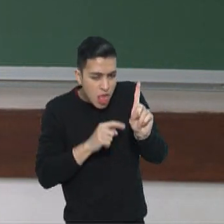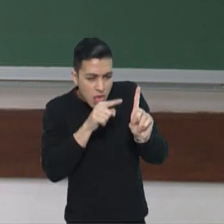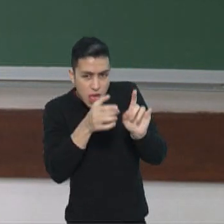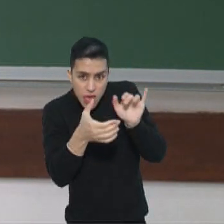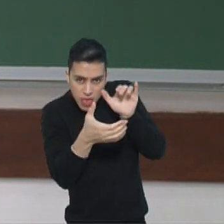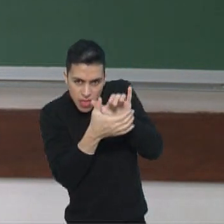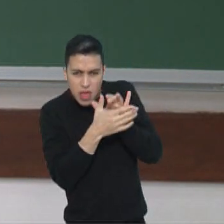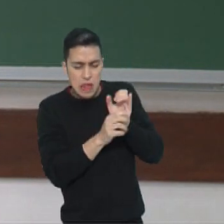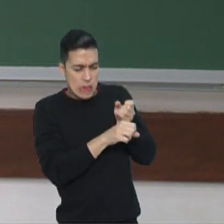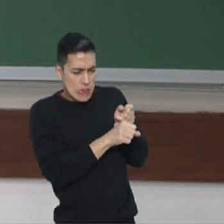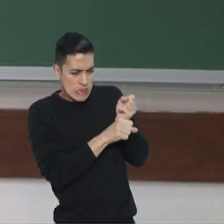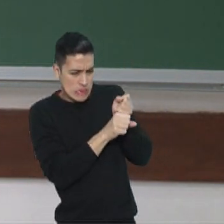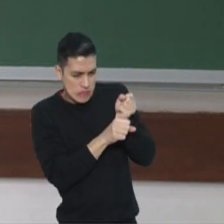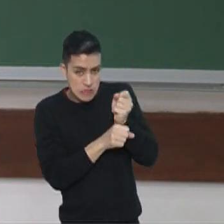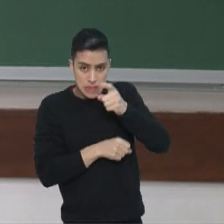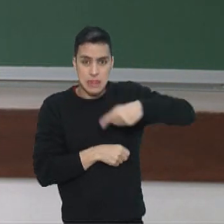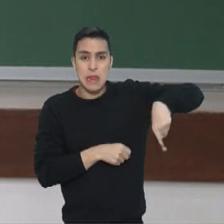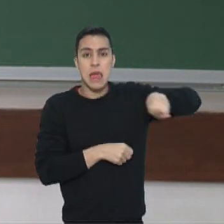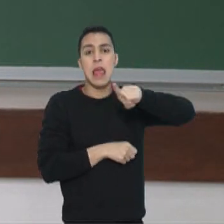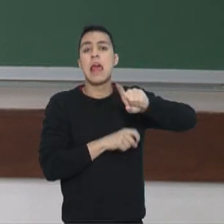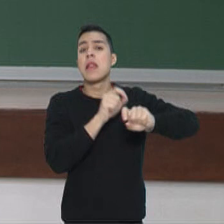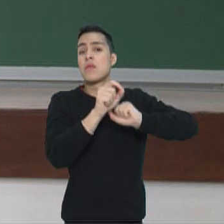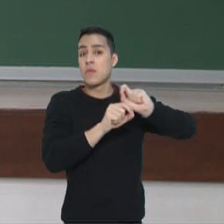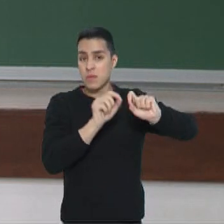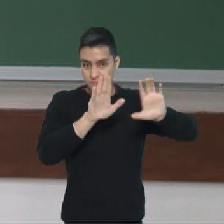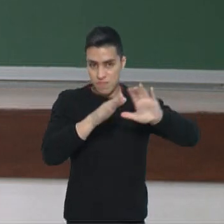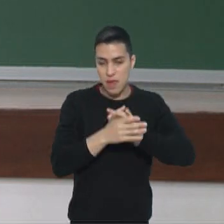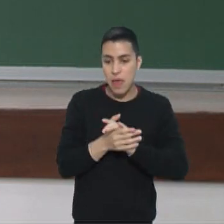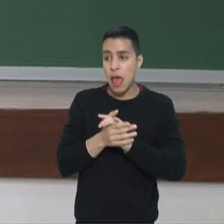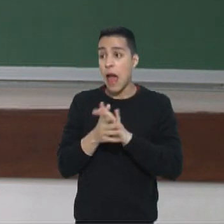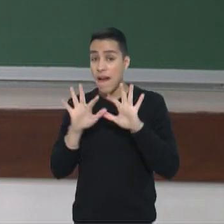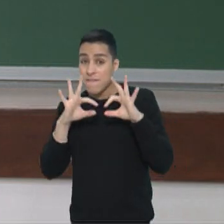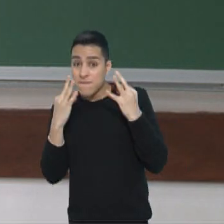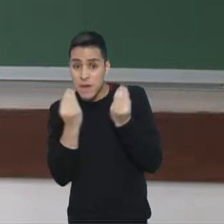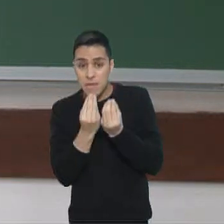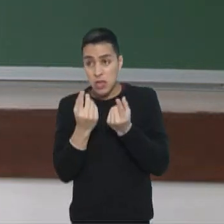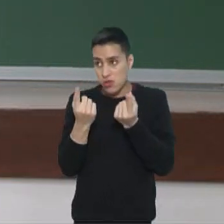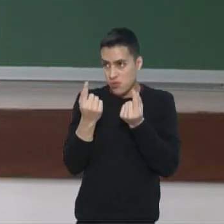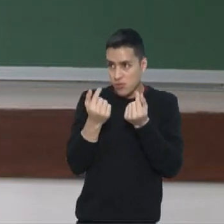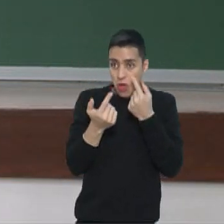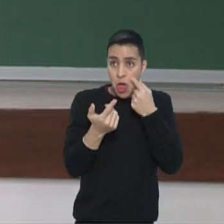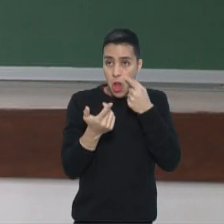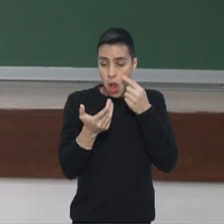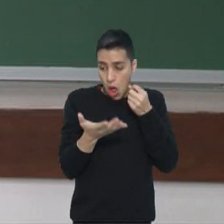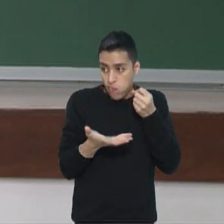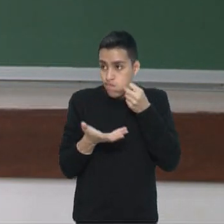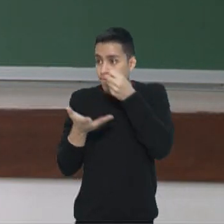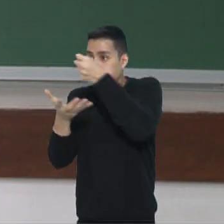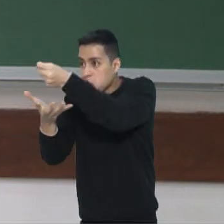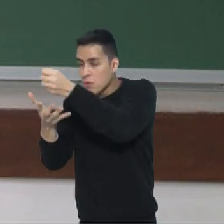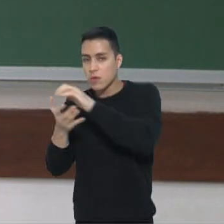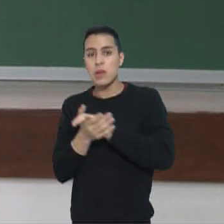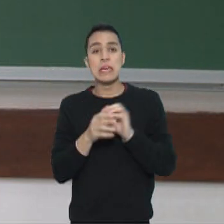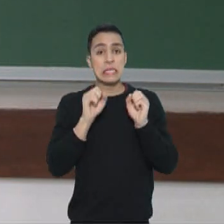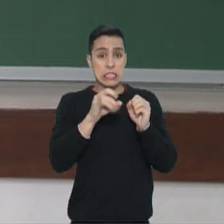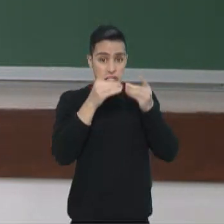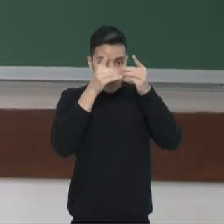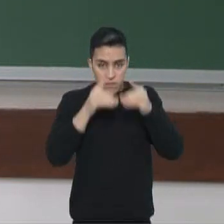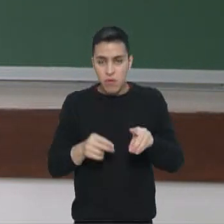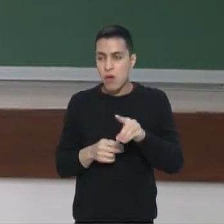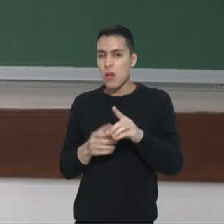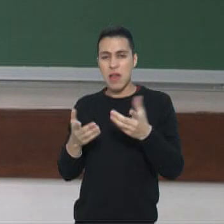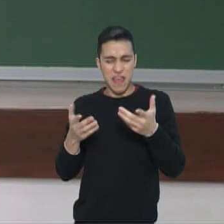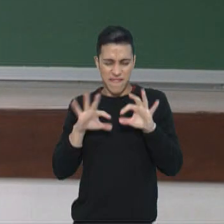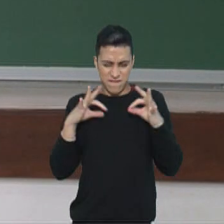perdurou por muito tempo, as mulheres tinham que dar, né, a família dava um dote para o marido. E no caso do divórcio, a mulher que